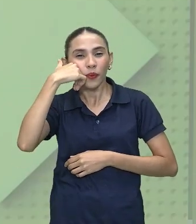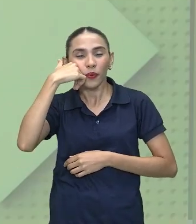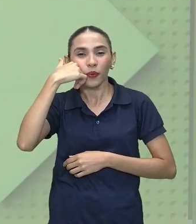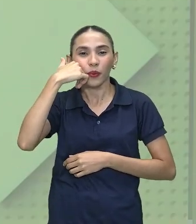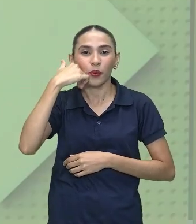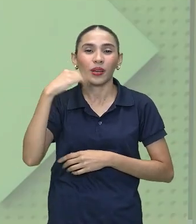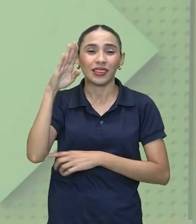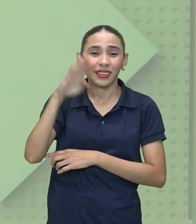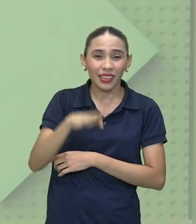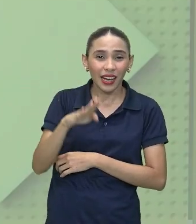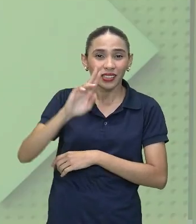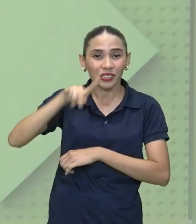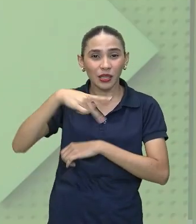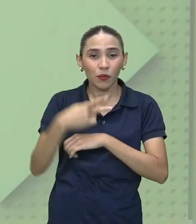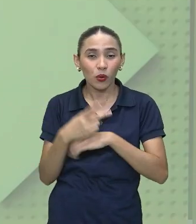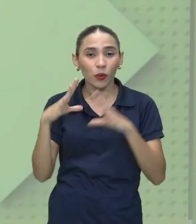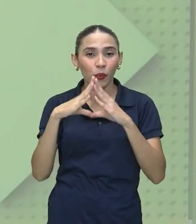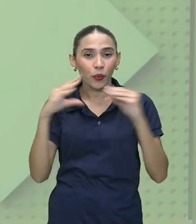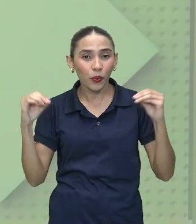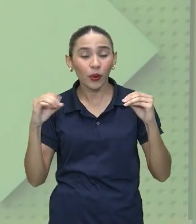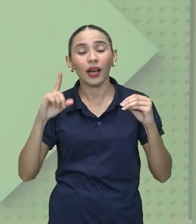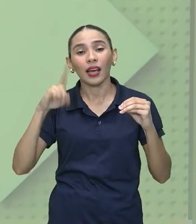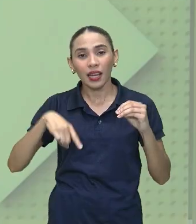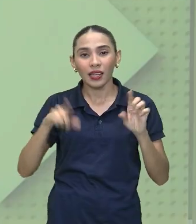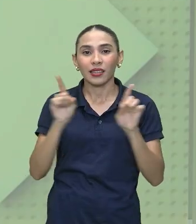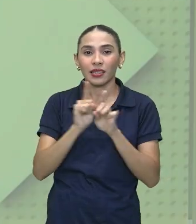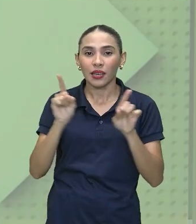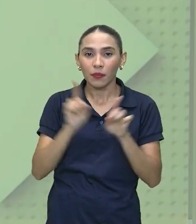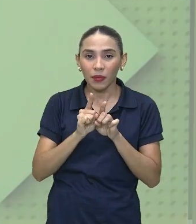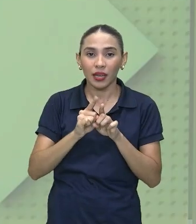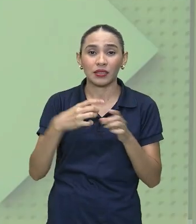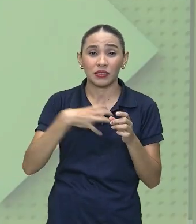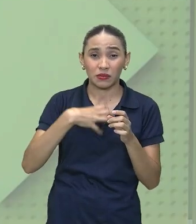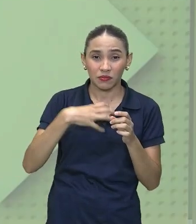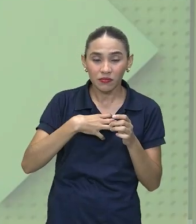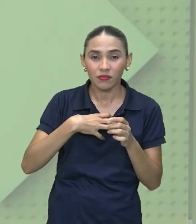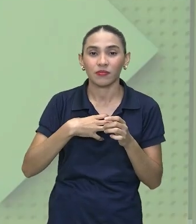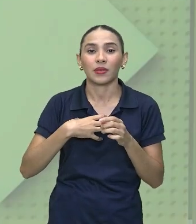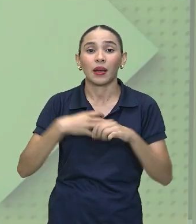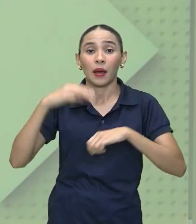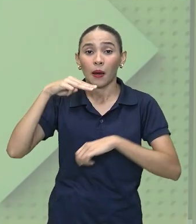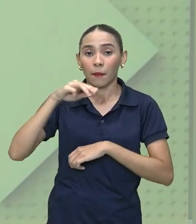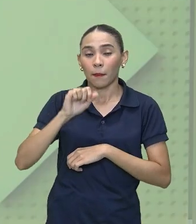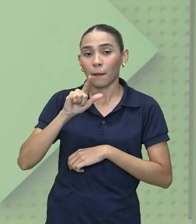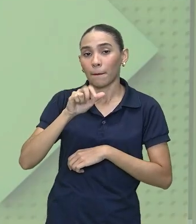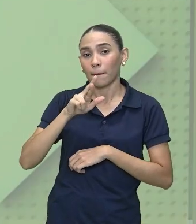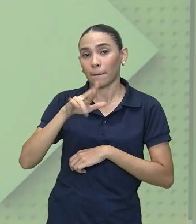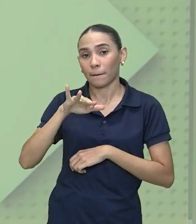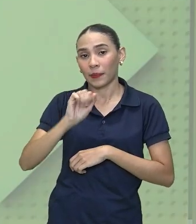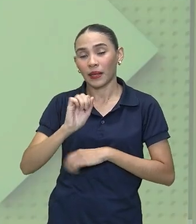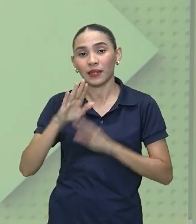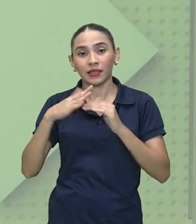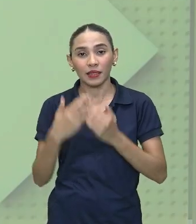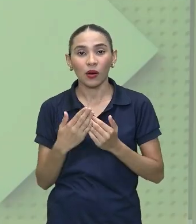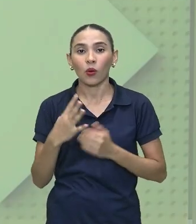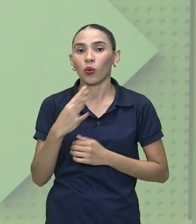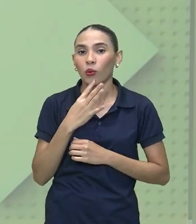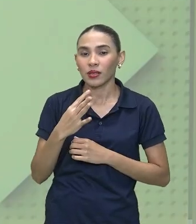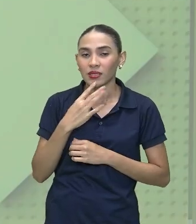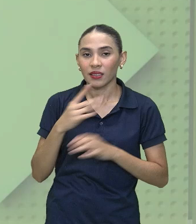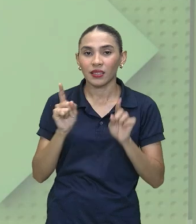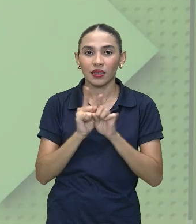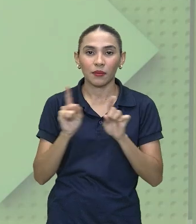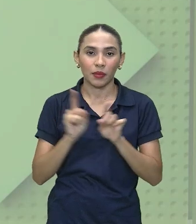depois passa, é um dos sintomas aí da malária, né? Então, por conhecer